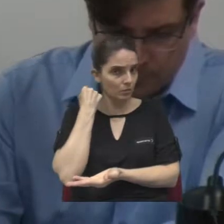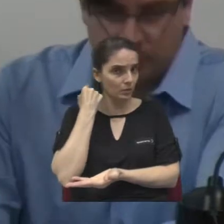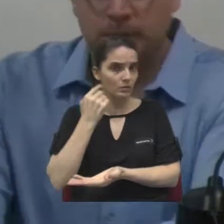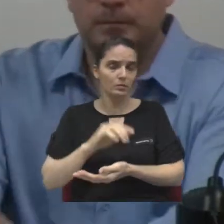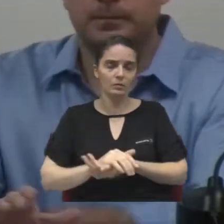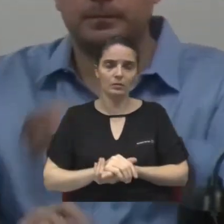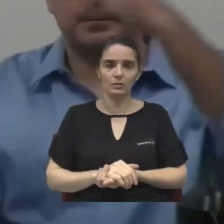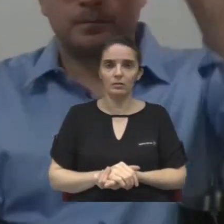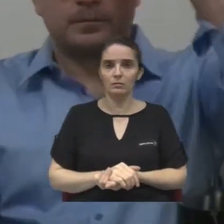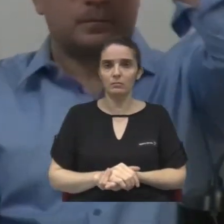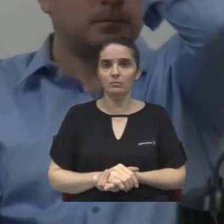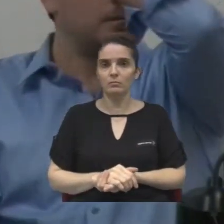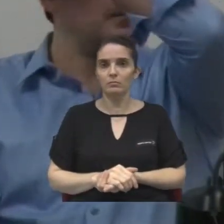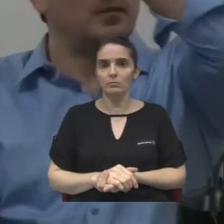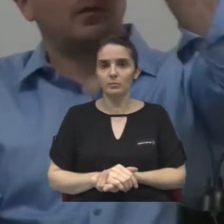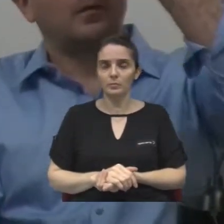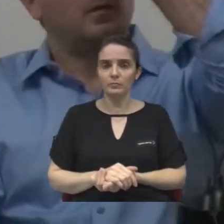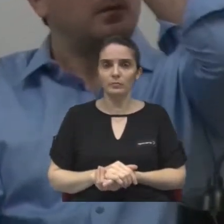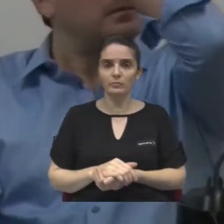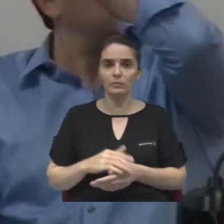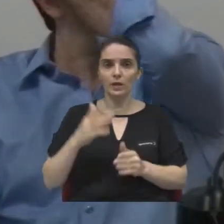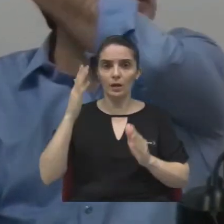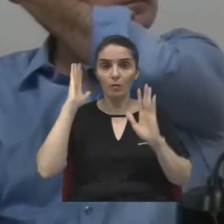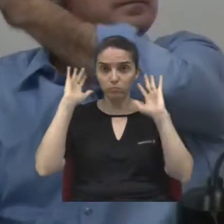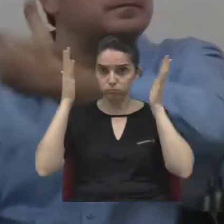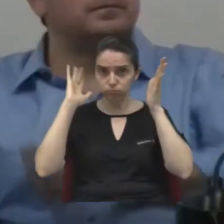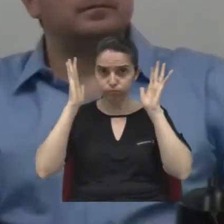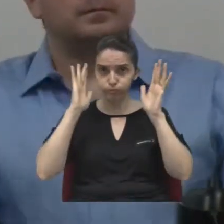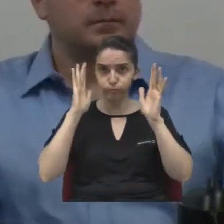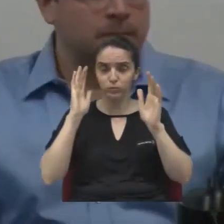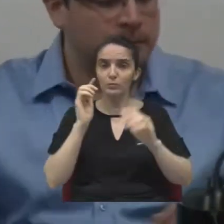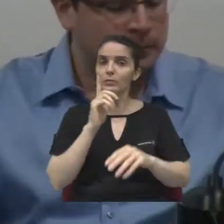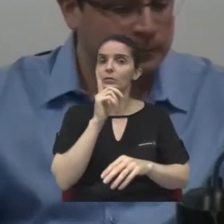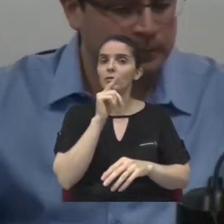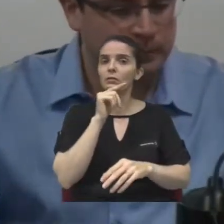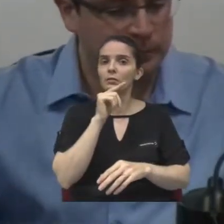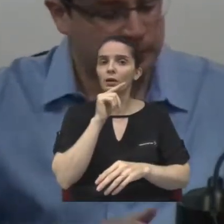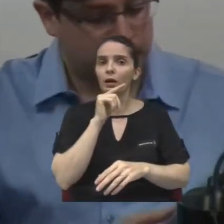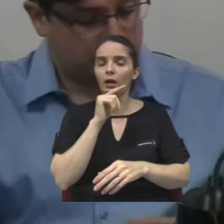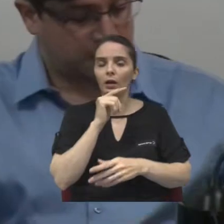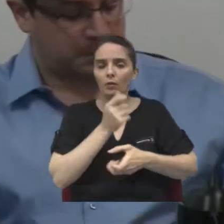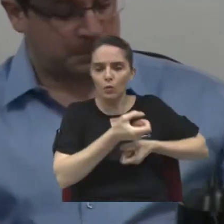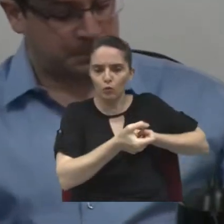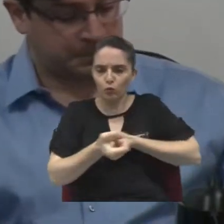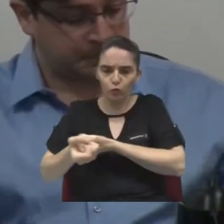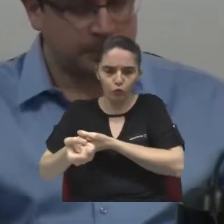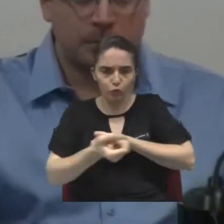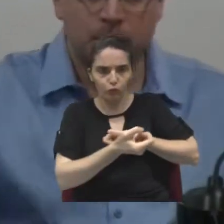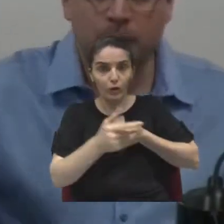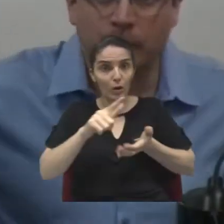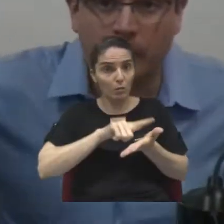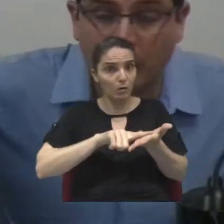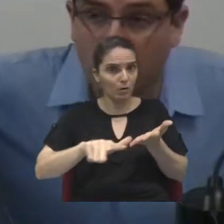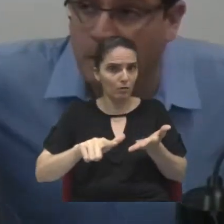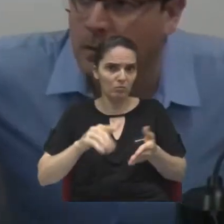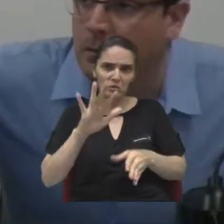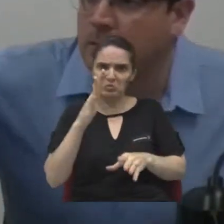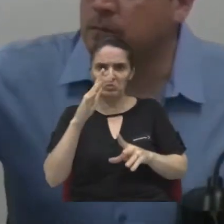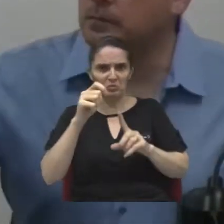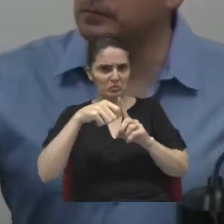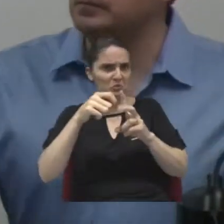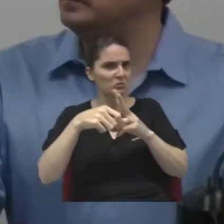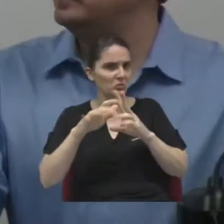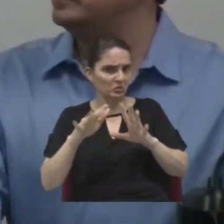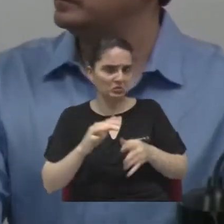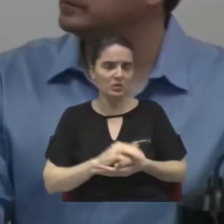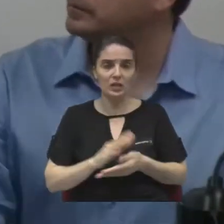Usava os caminhões-pipas de água de reuso para fazer limpeza na praça. Era feito a cada 2 meses